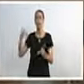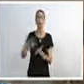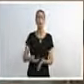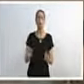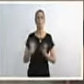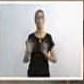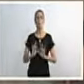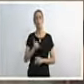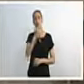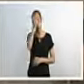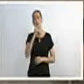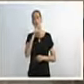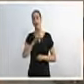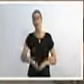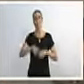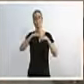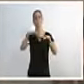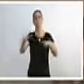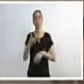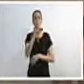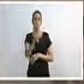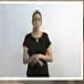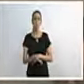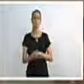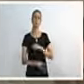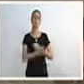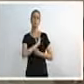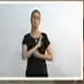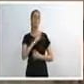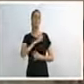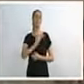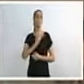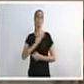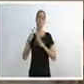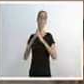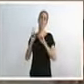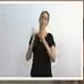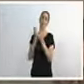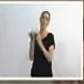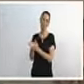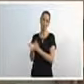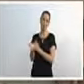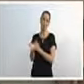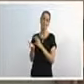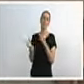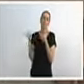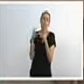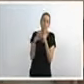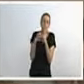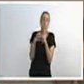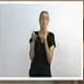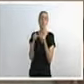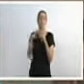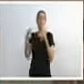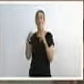inclusive lá a Exª tem seus amigos, tem os seus eleitores também naquela região, que sofrem. A Exª conhece também, na região da Velha Pequena, lá próximo da Leonora Stenger,